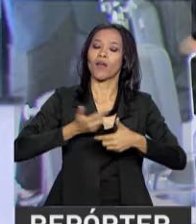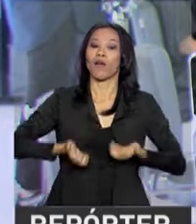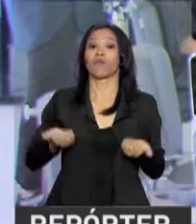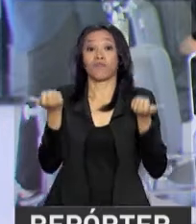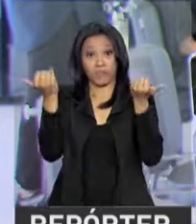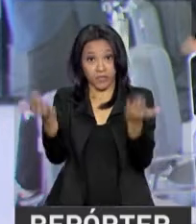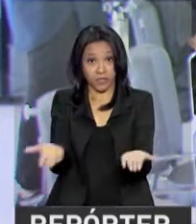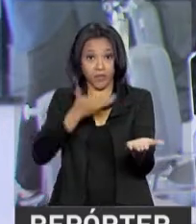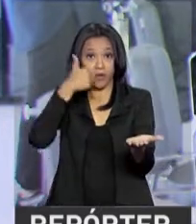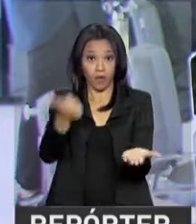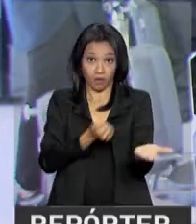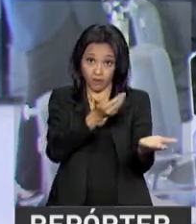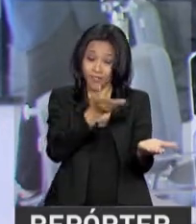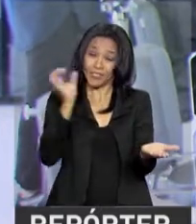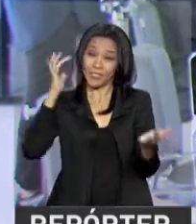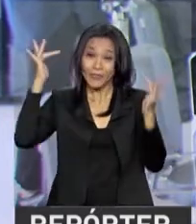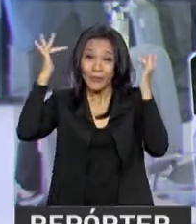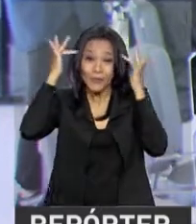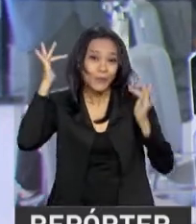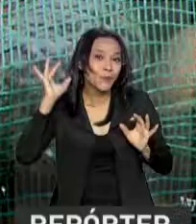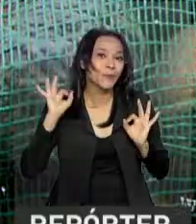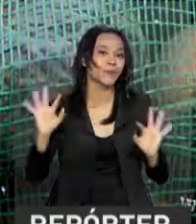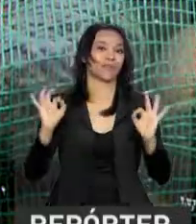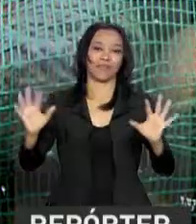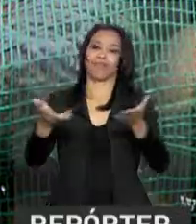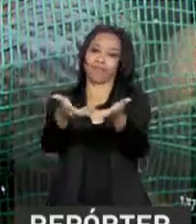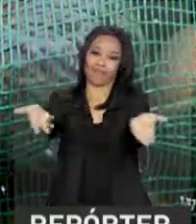oferecer melhores serviços e de qualidade em Brasília, né?